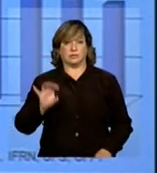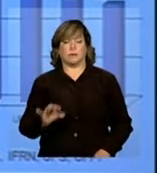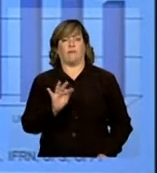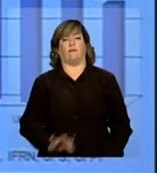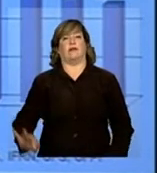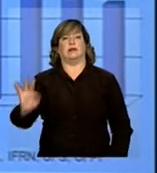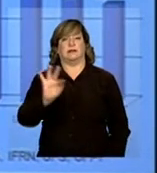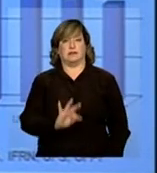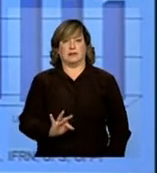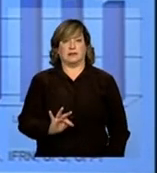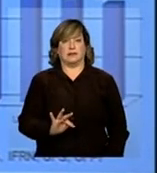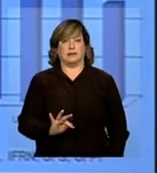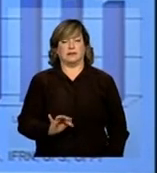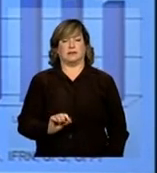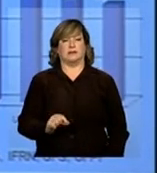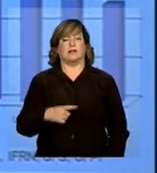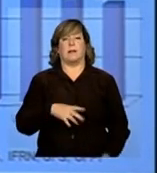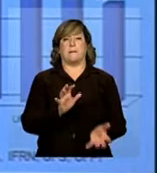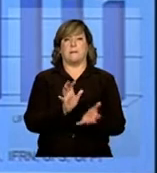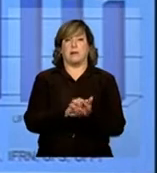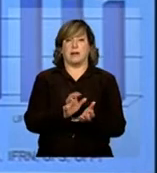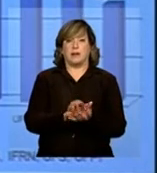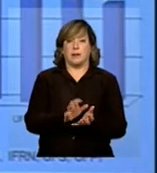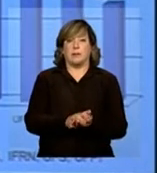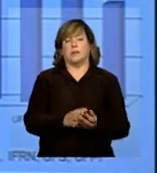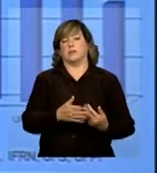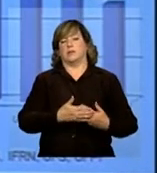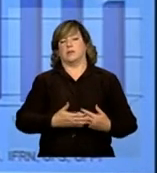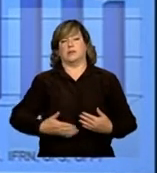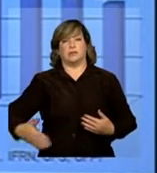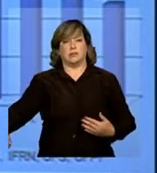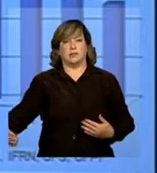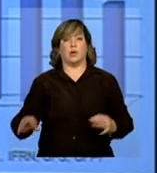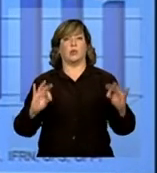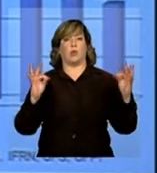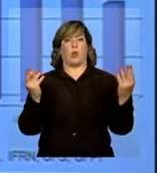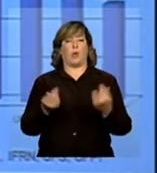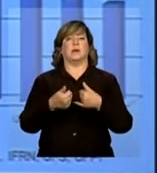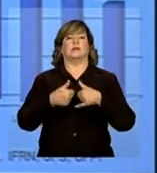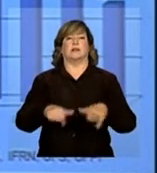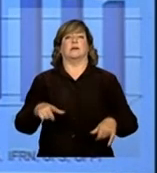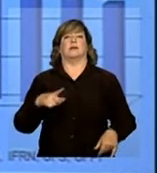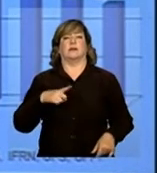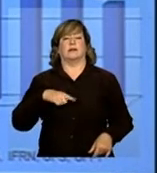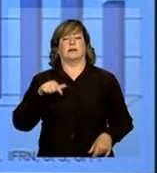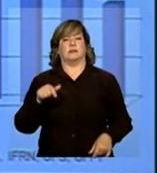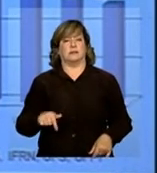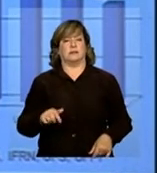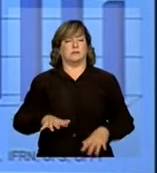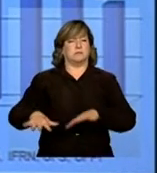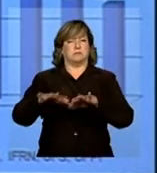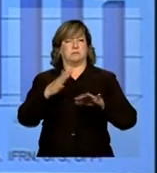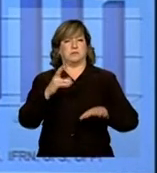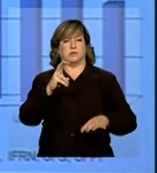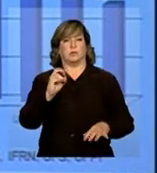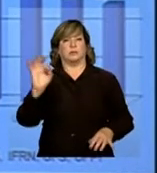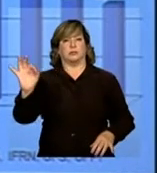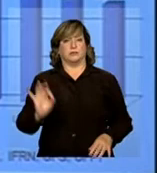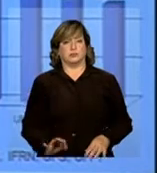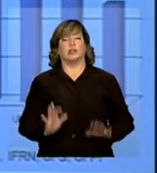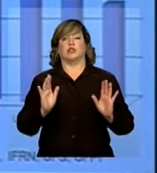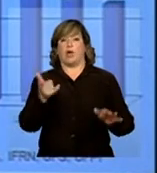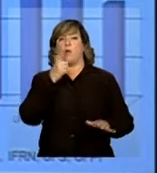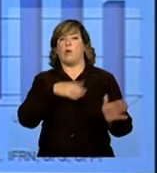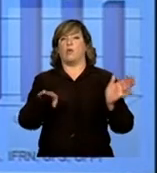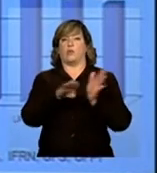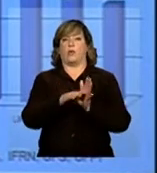federais que tá embaixo Pernambuco e assim vai e tal todas estão nesse padrão de cinquenta por cento já